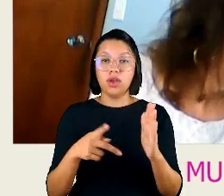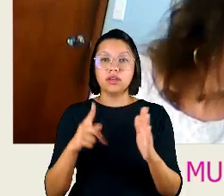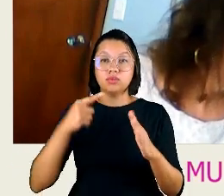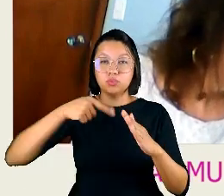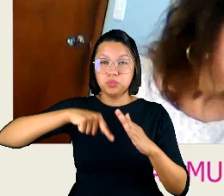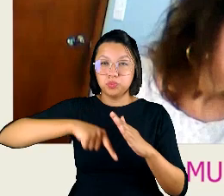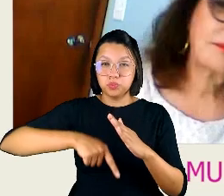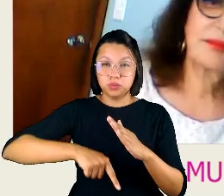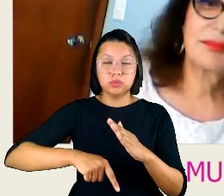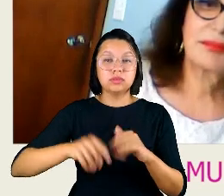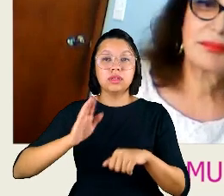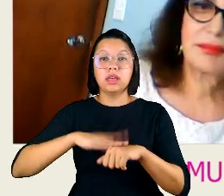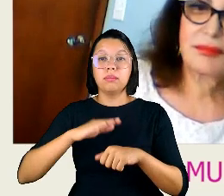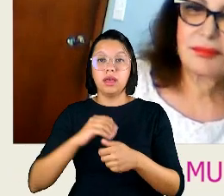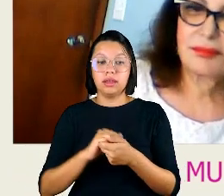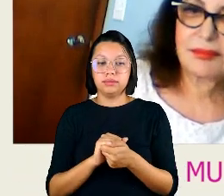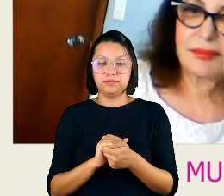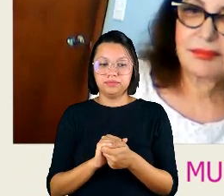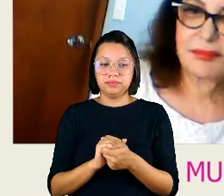ainda essa